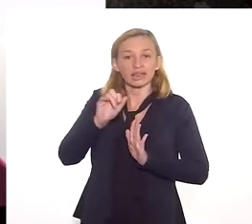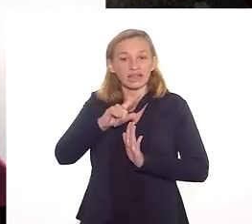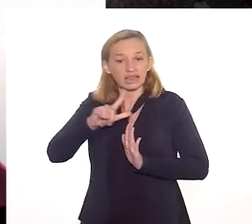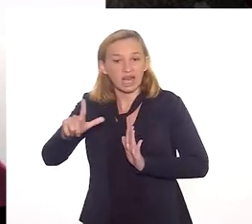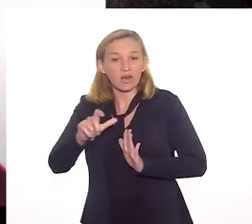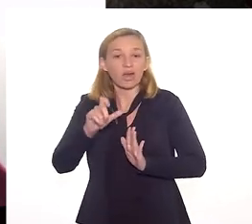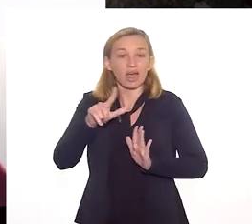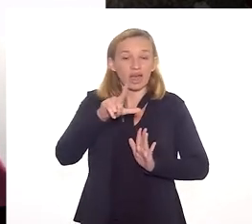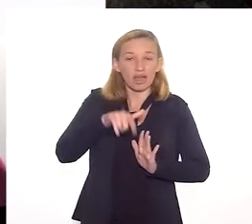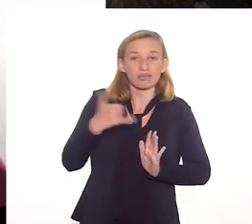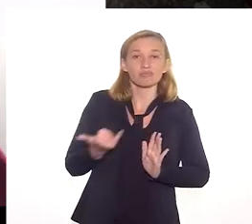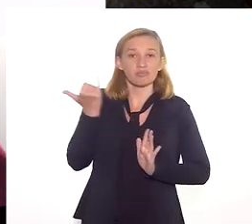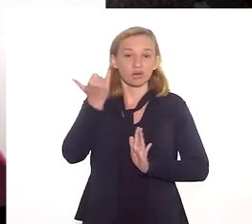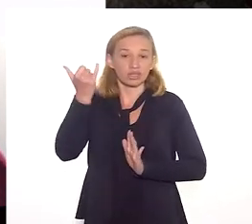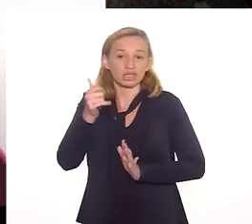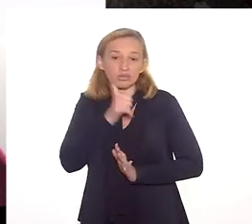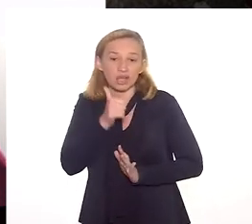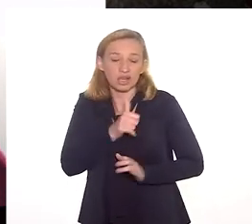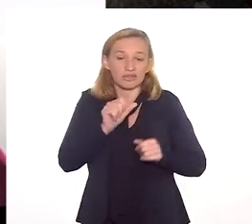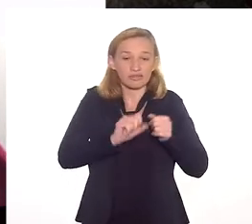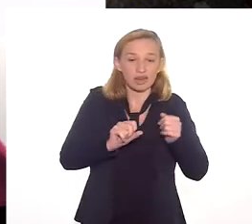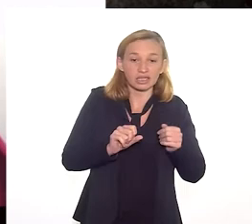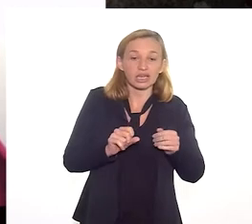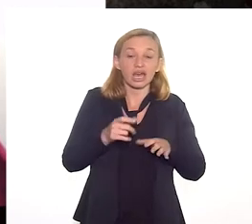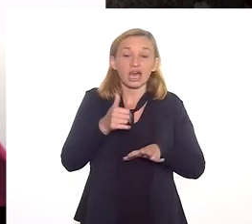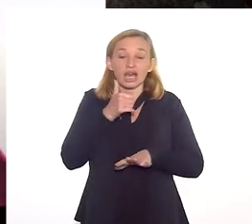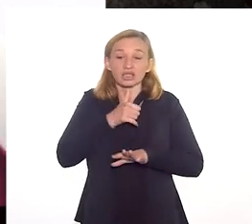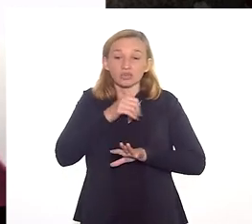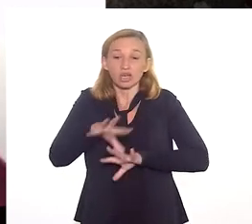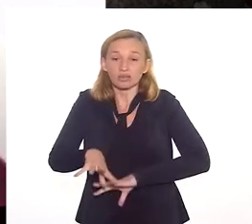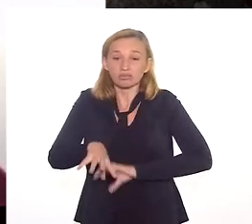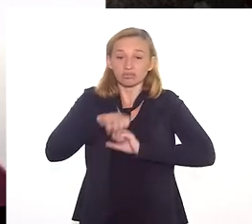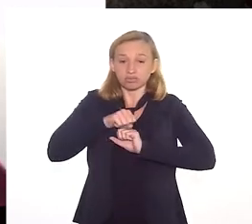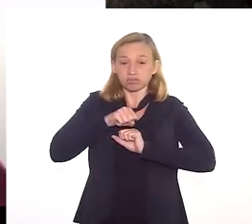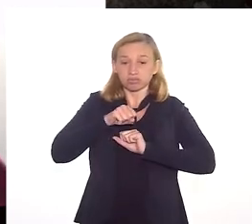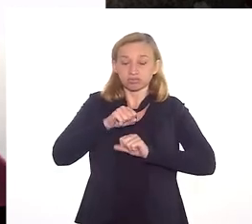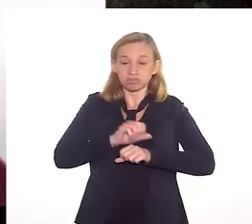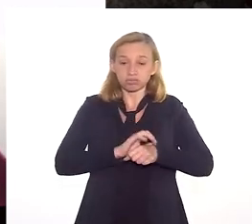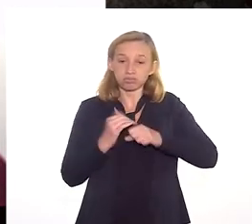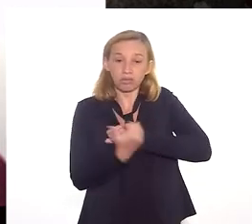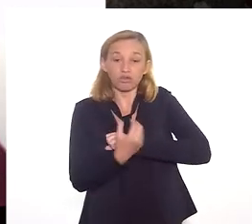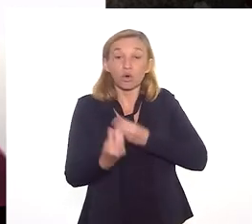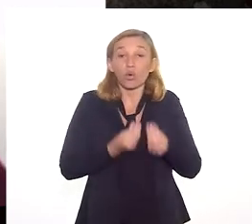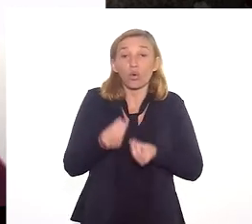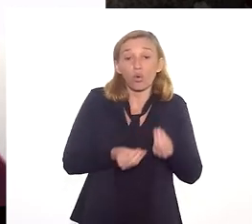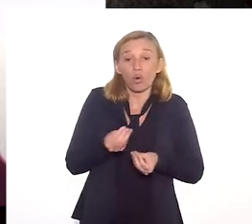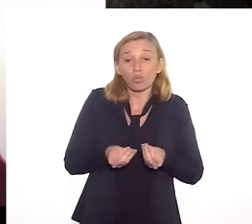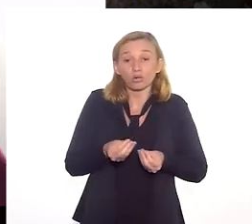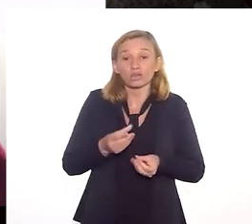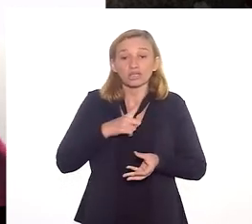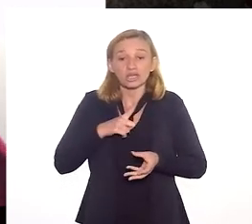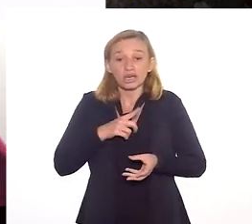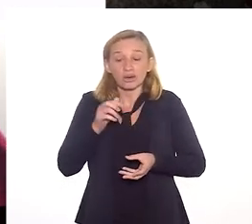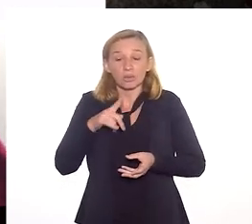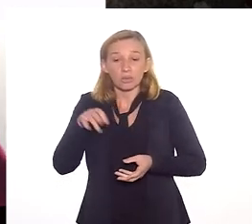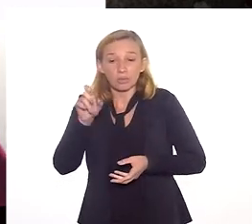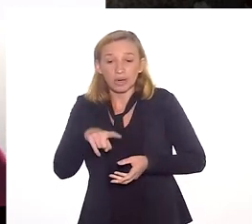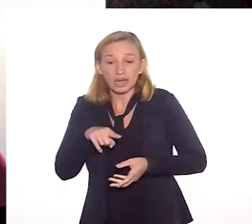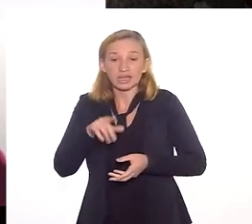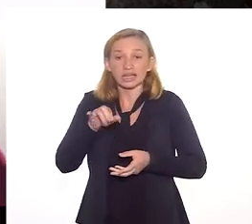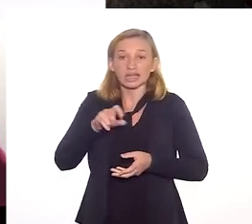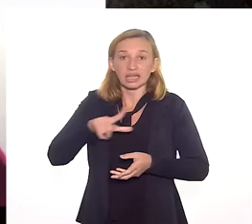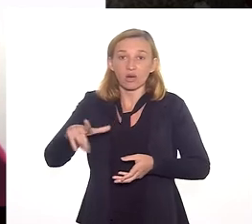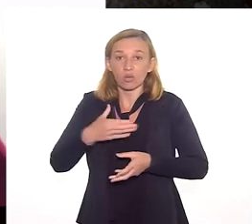É importante que as mulheres façam? As mulheres, por exemplo, que estão infectadas com Covid, como que elas fazem para ter esse pré-natal de